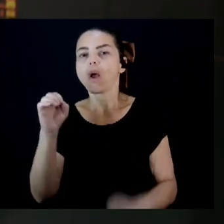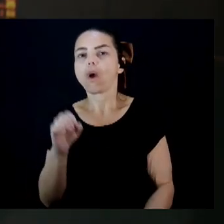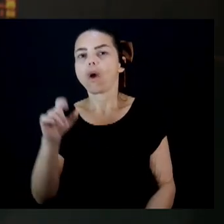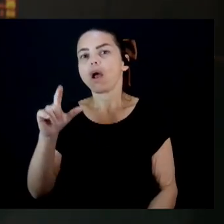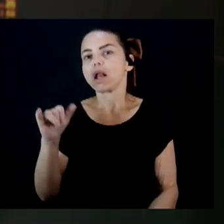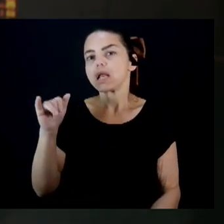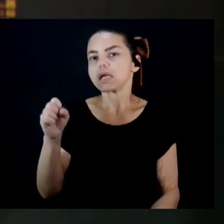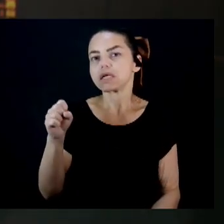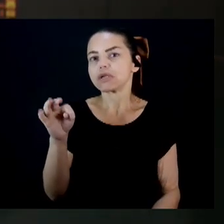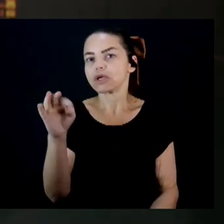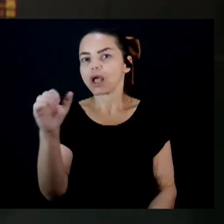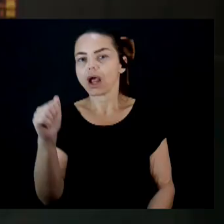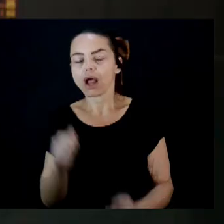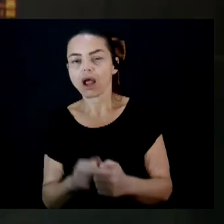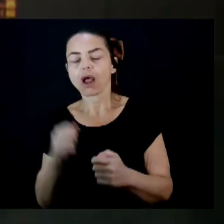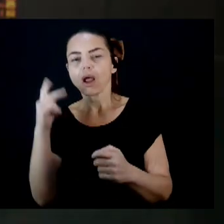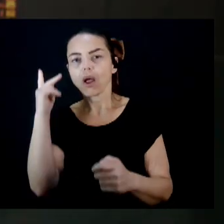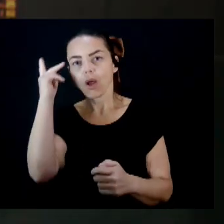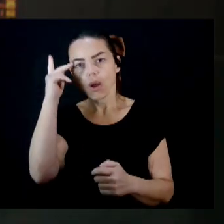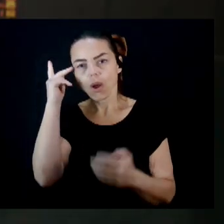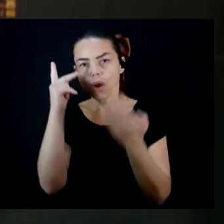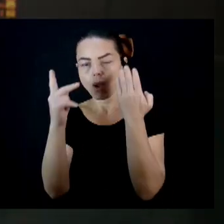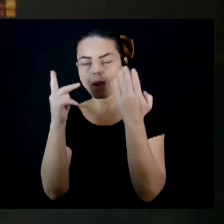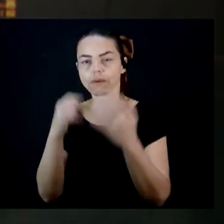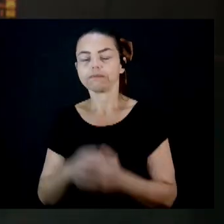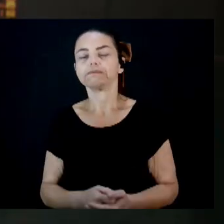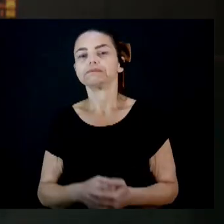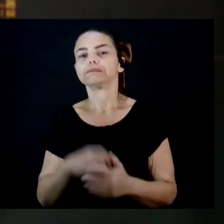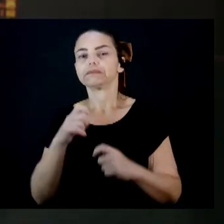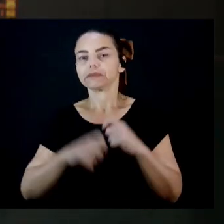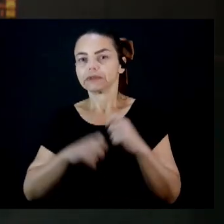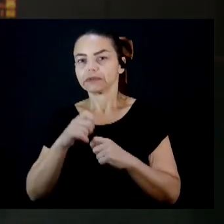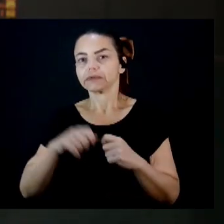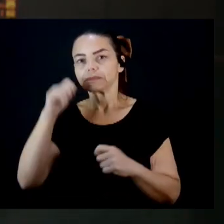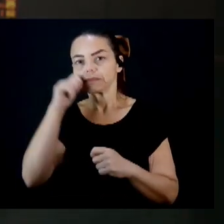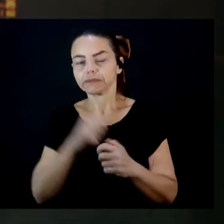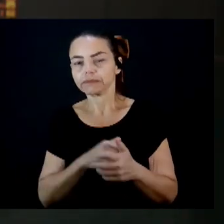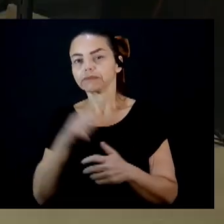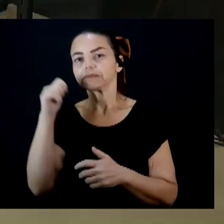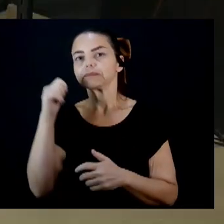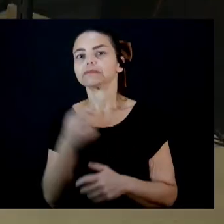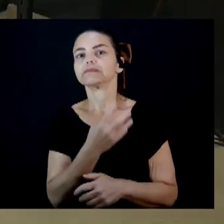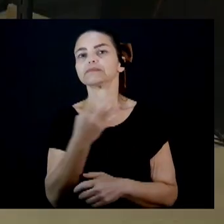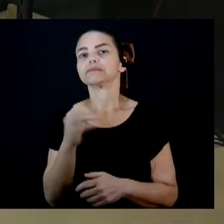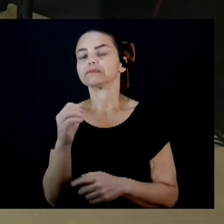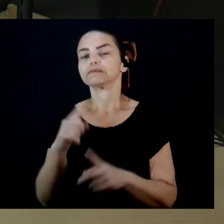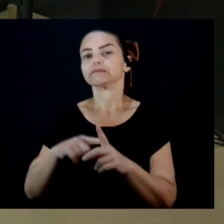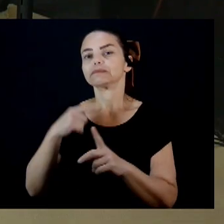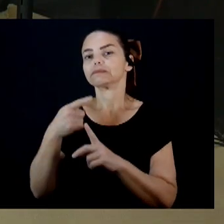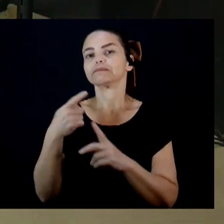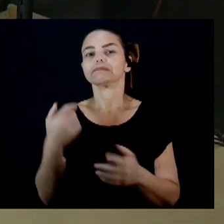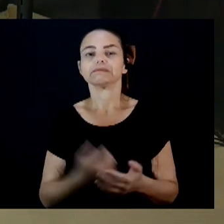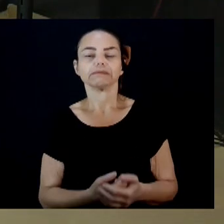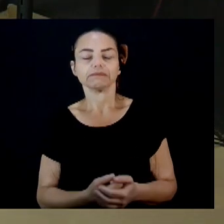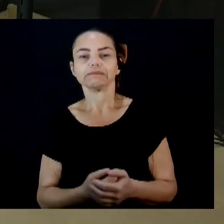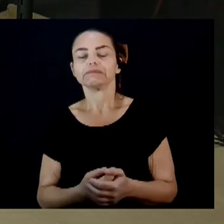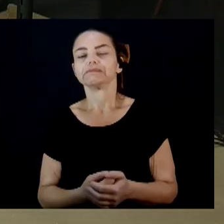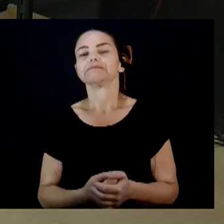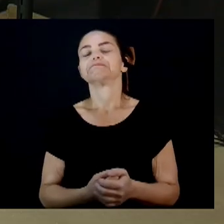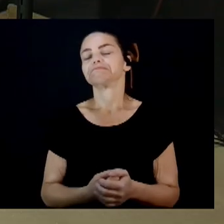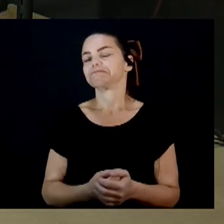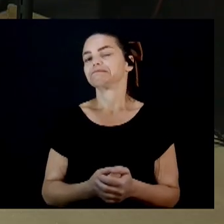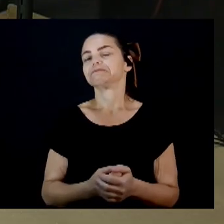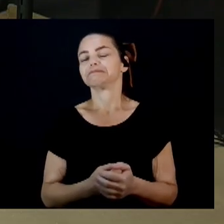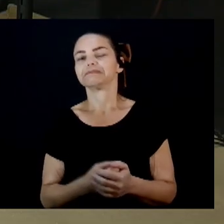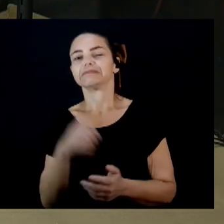psicanálise, especialista em sexualidade feminina, mulher 40 a mais. Olha aí, Amanda, Carol, sejam